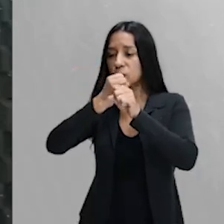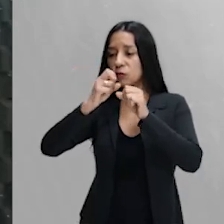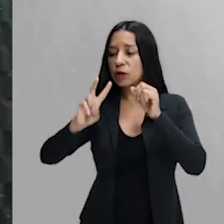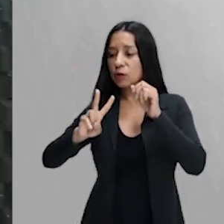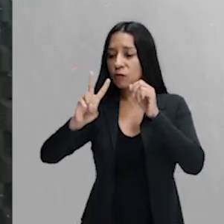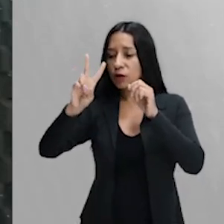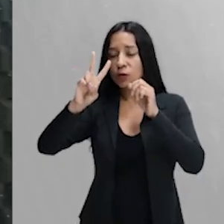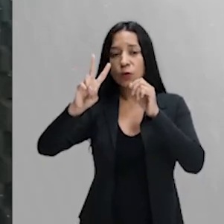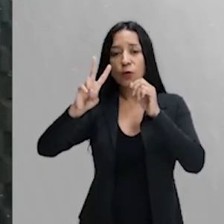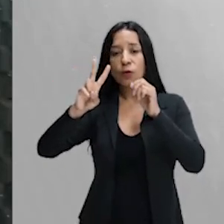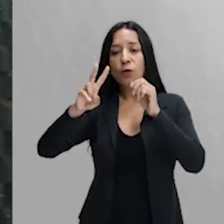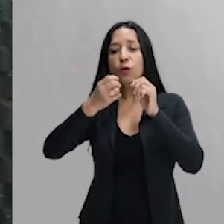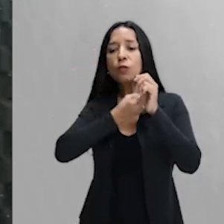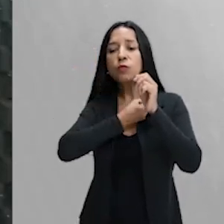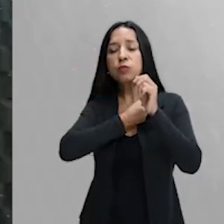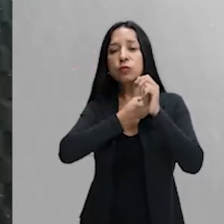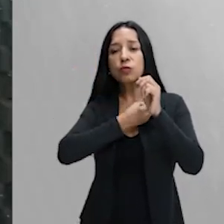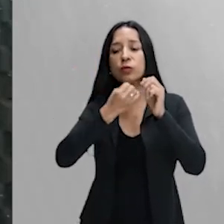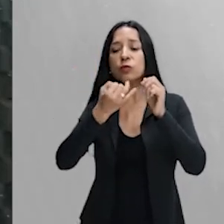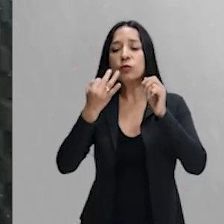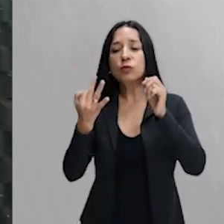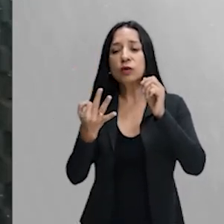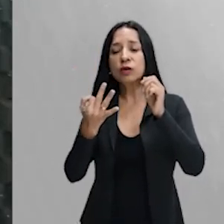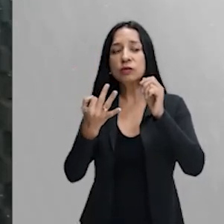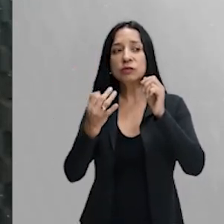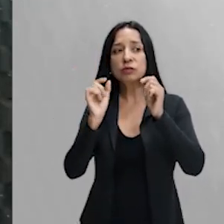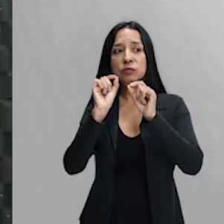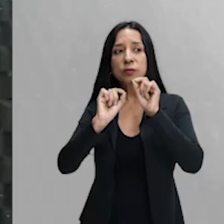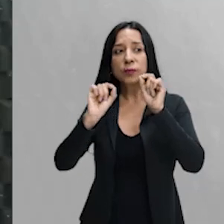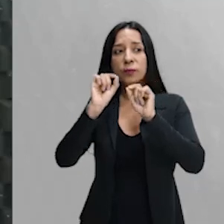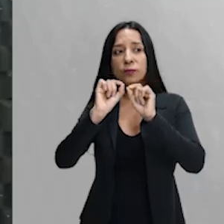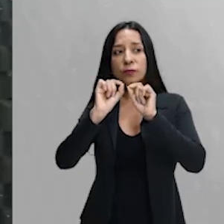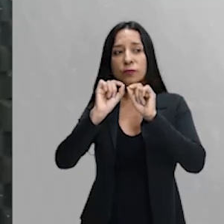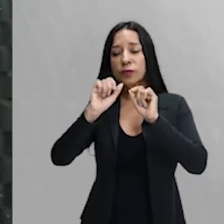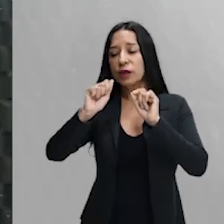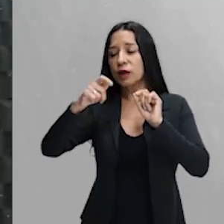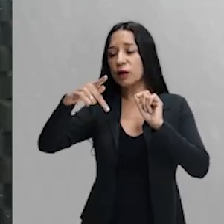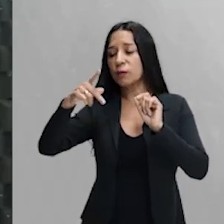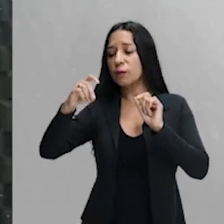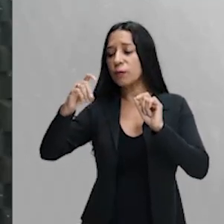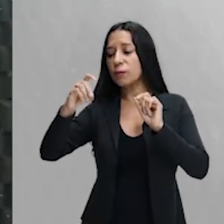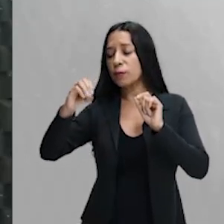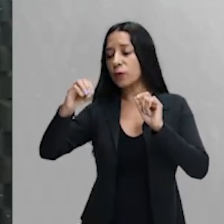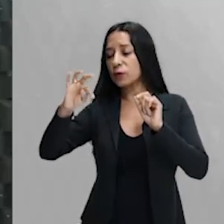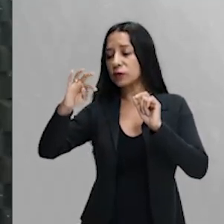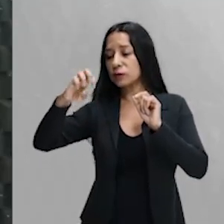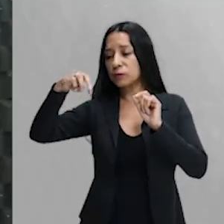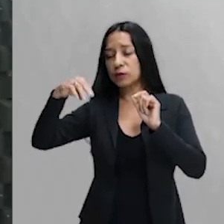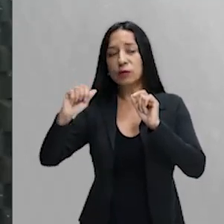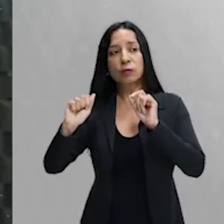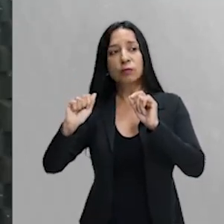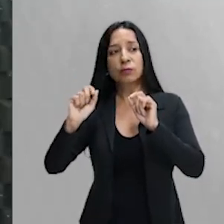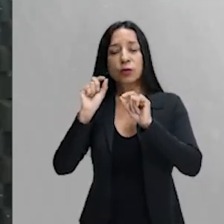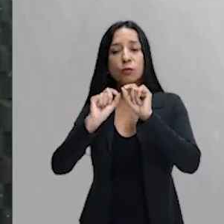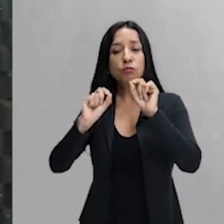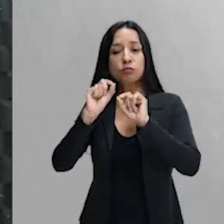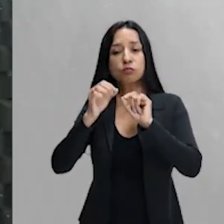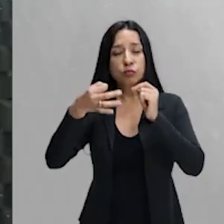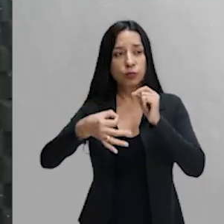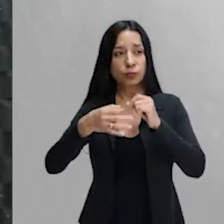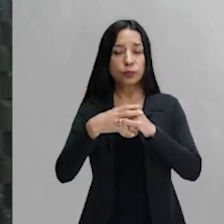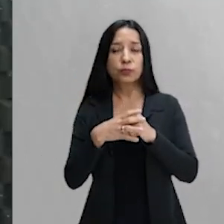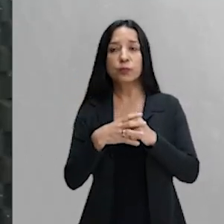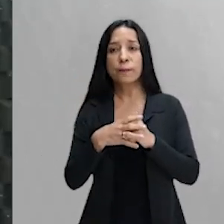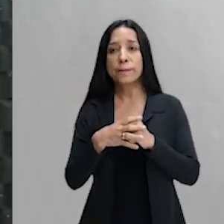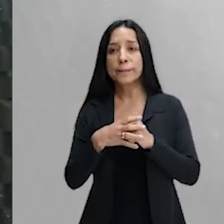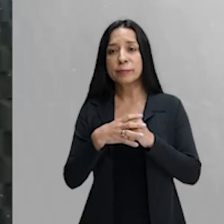ó, que é, no caso, o apótema da pirâmide, essa medida aqui, ó. Certinho? Bom,